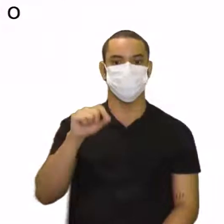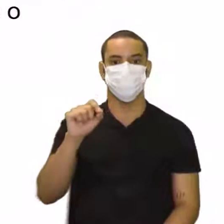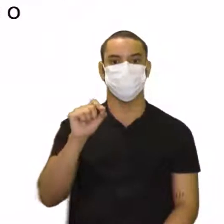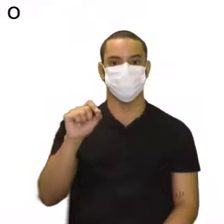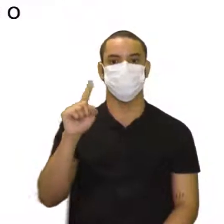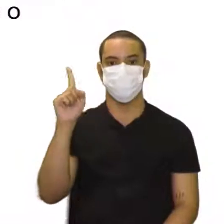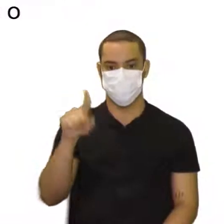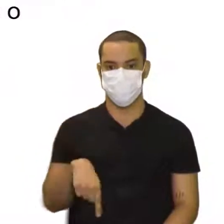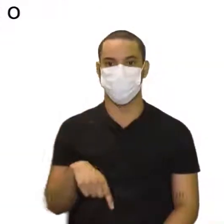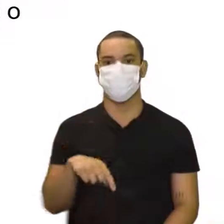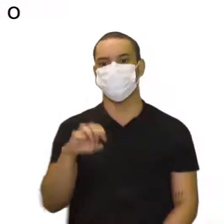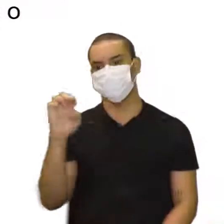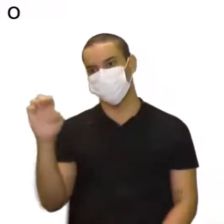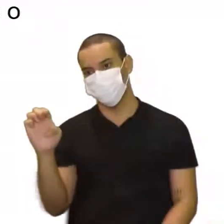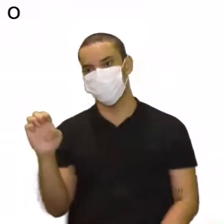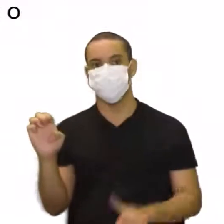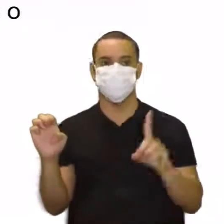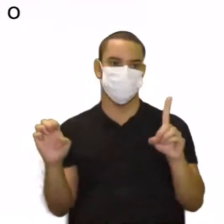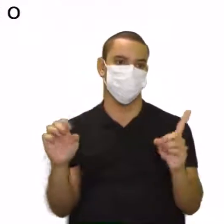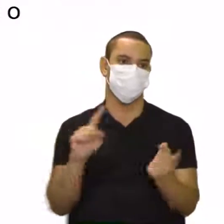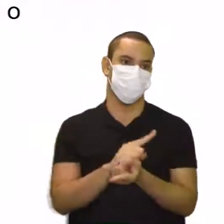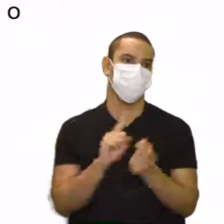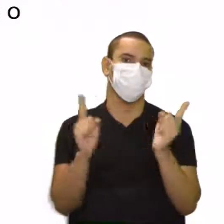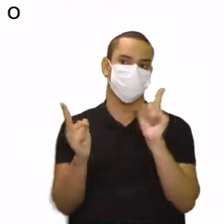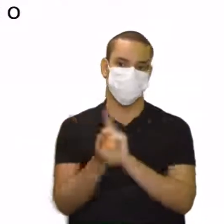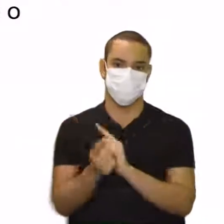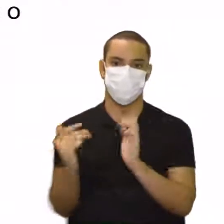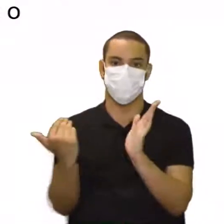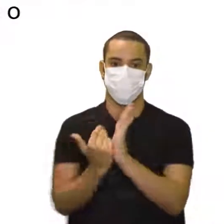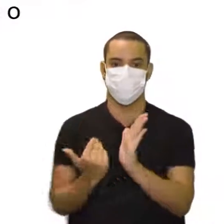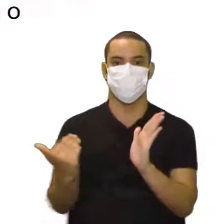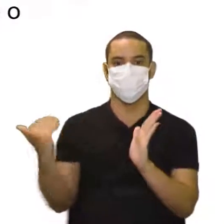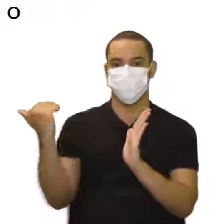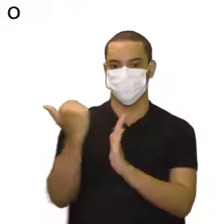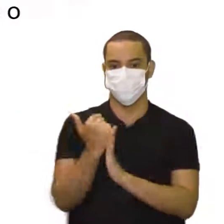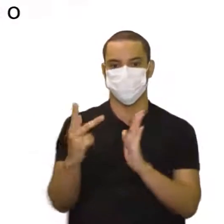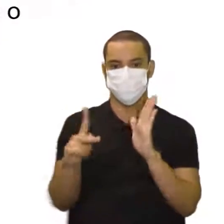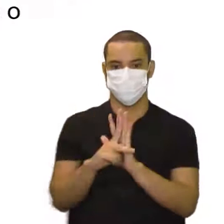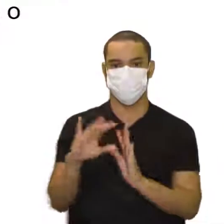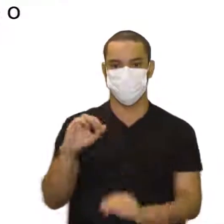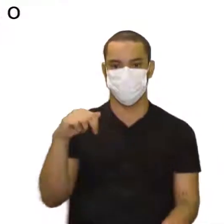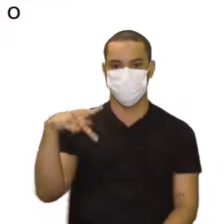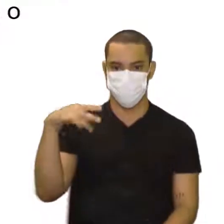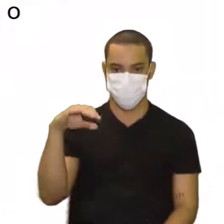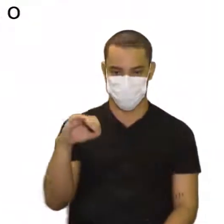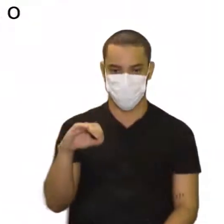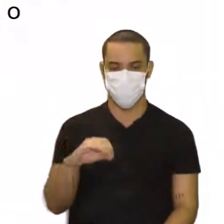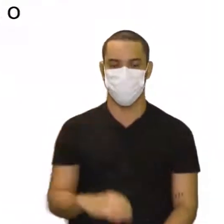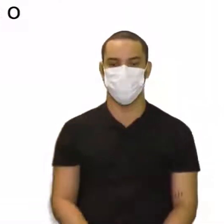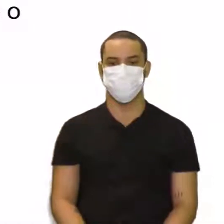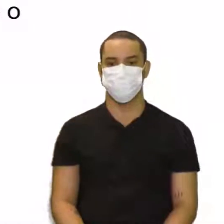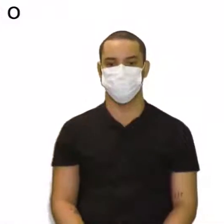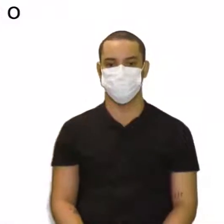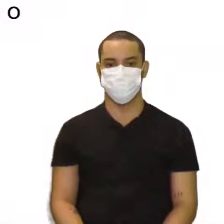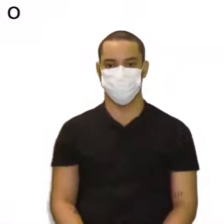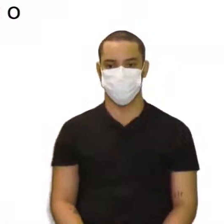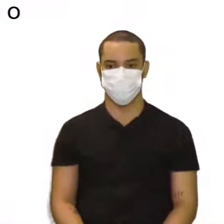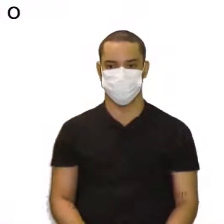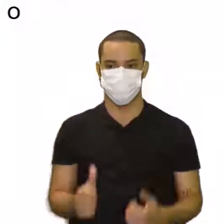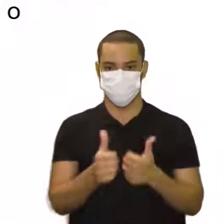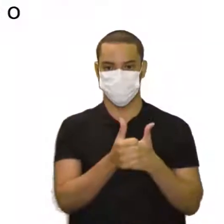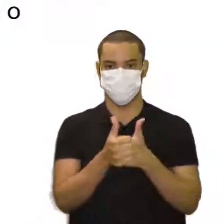esquerda para a direita, contrário ao aumento do campo gerado pela corrente induzida,